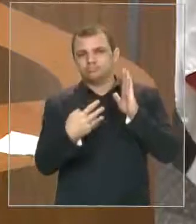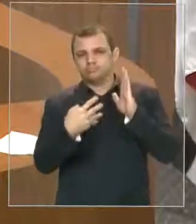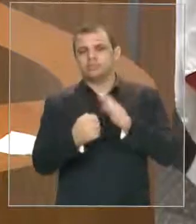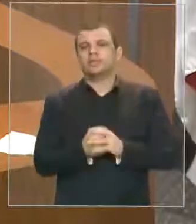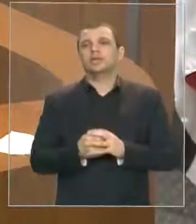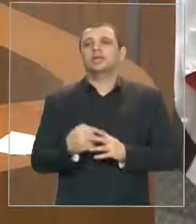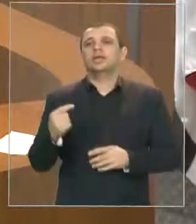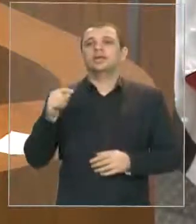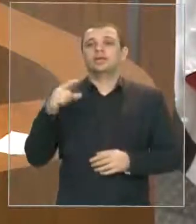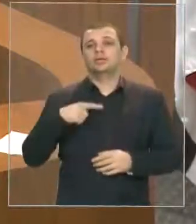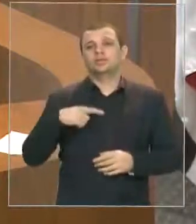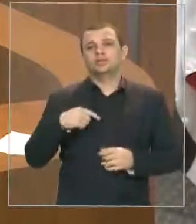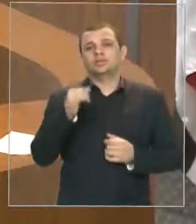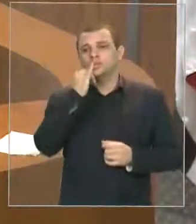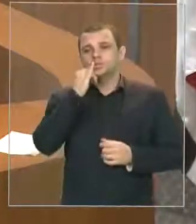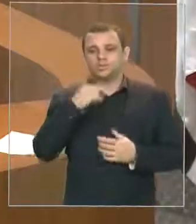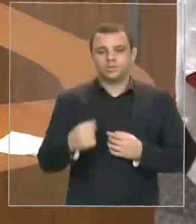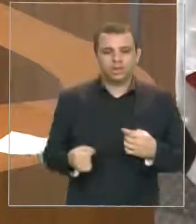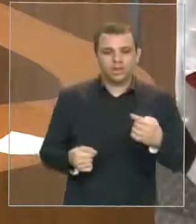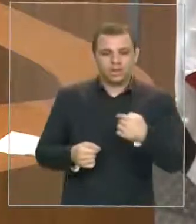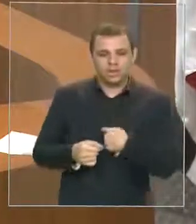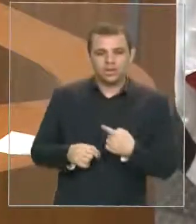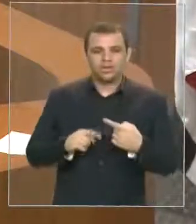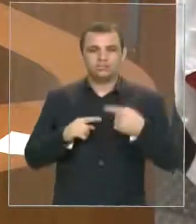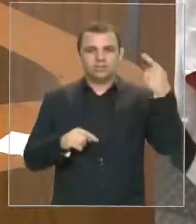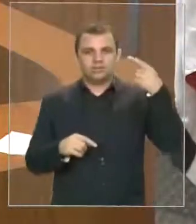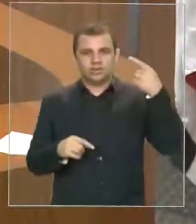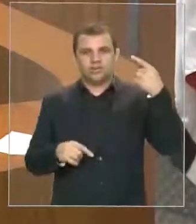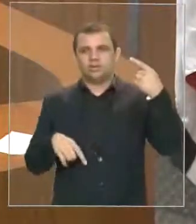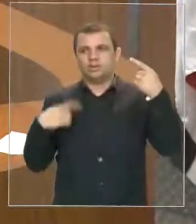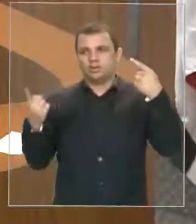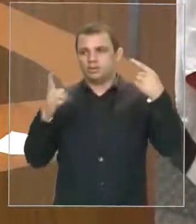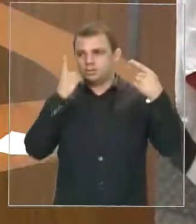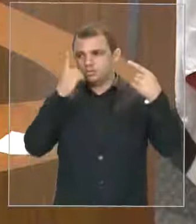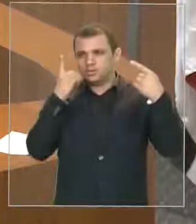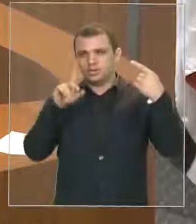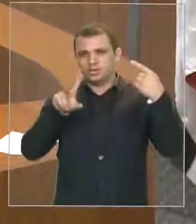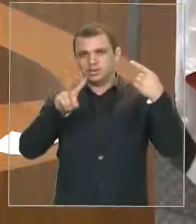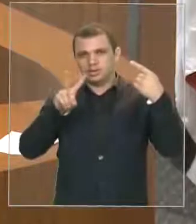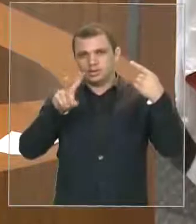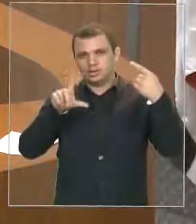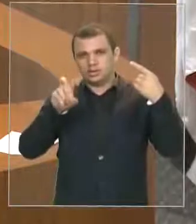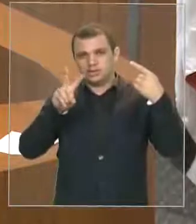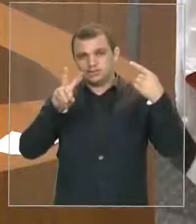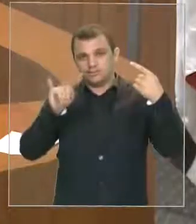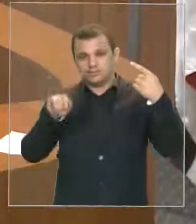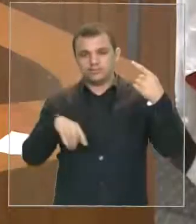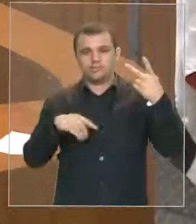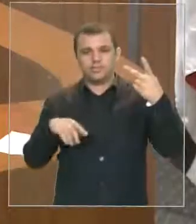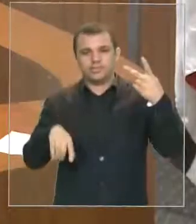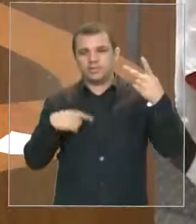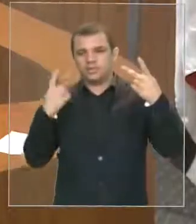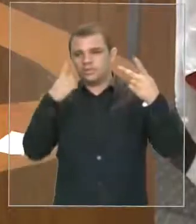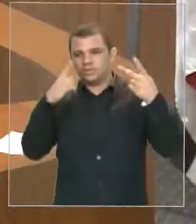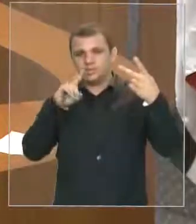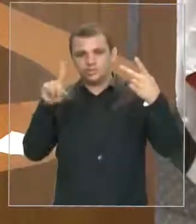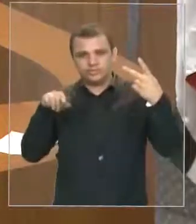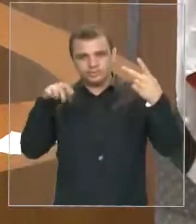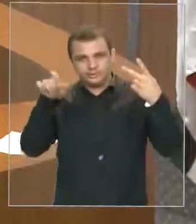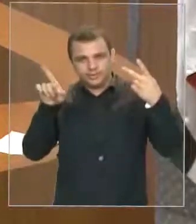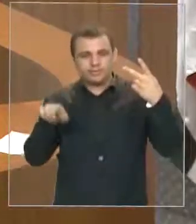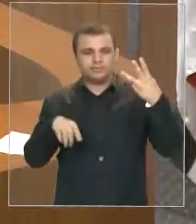e o deputado Zé Inácio. Quando Vossa Excelência for para a rua pedir voto, Vossa Excelência vai pedir voto para o partido, no número do